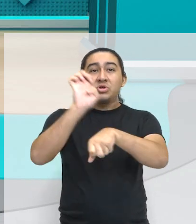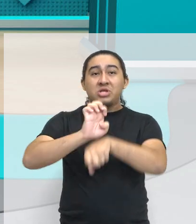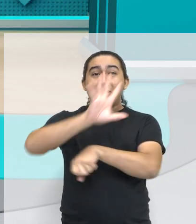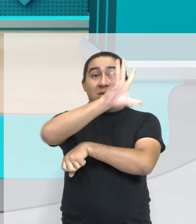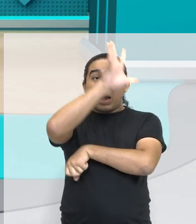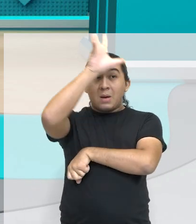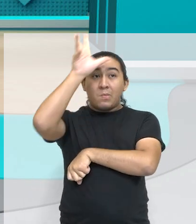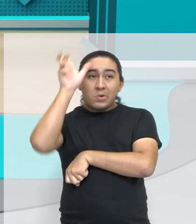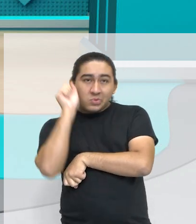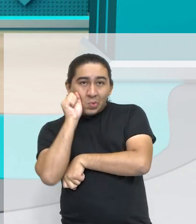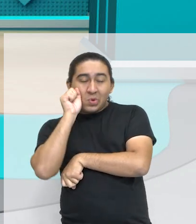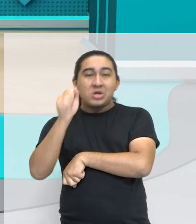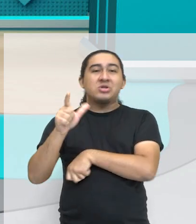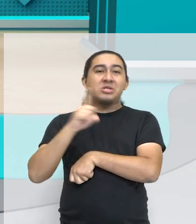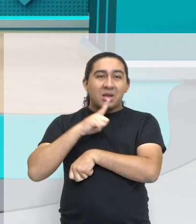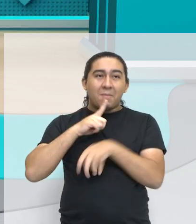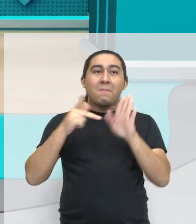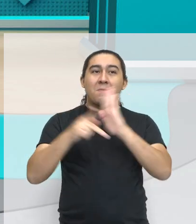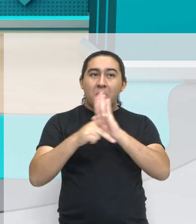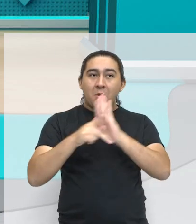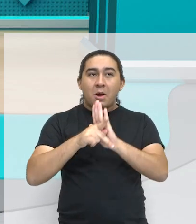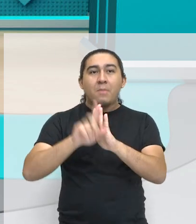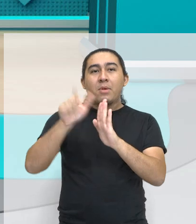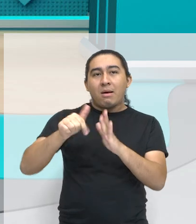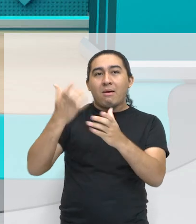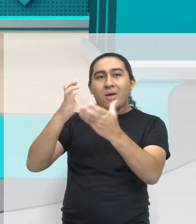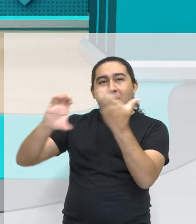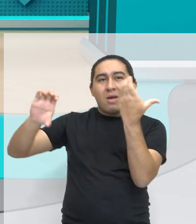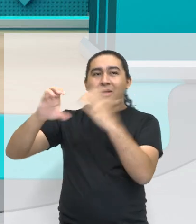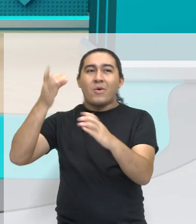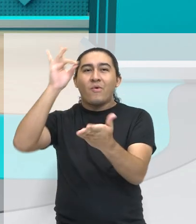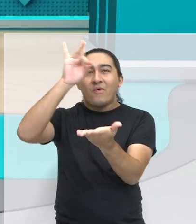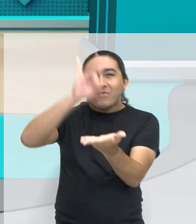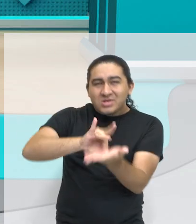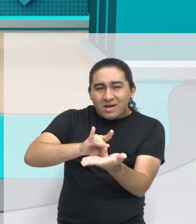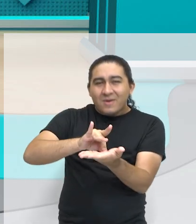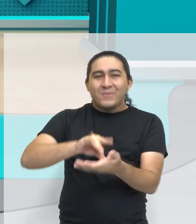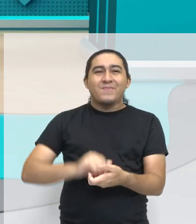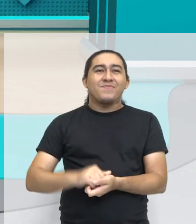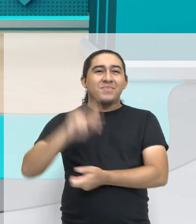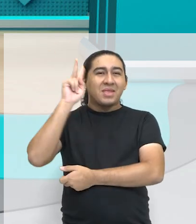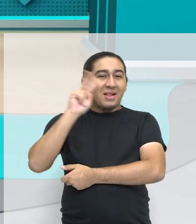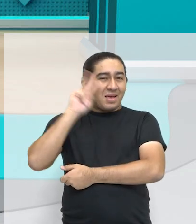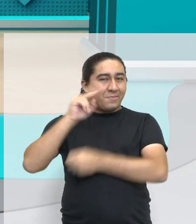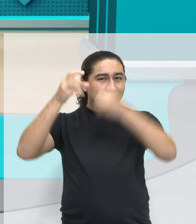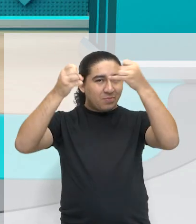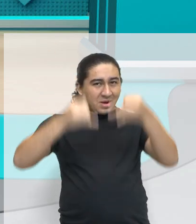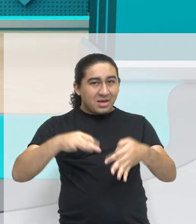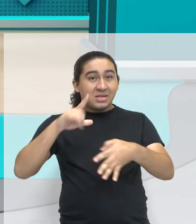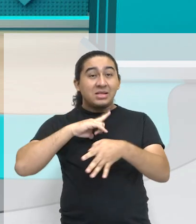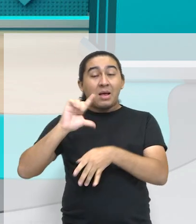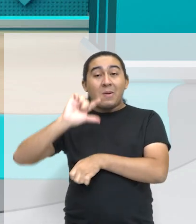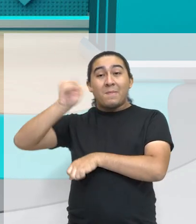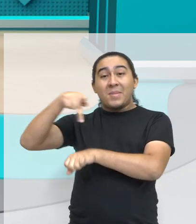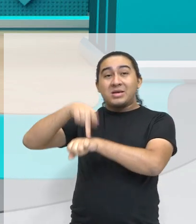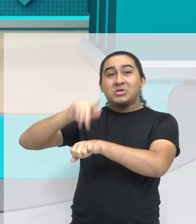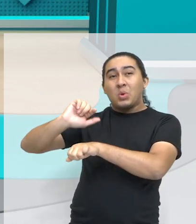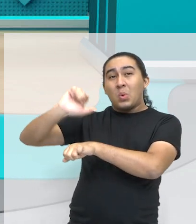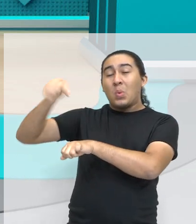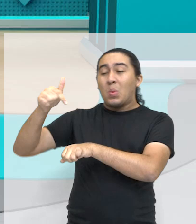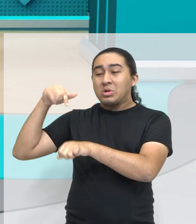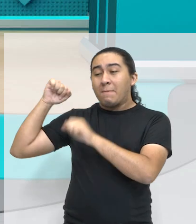certo? Do qual é a orquestra oficial. Lembram aquilo que eu falei? Certo? Vieram os estrangeiros,